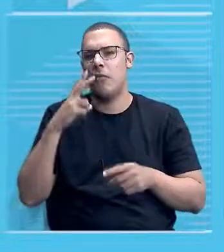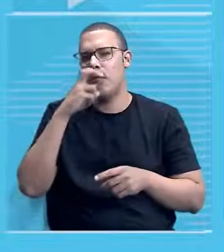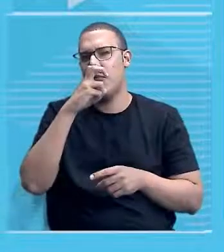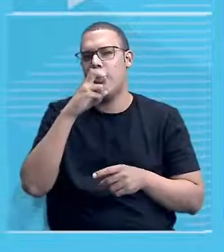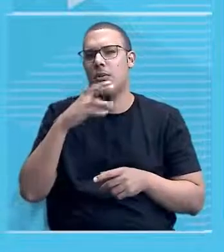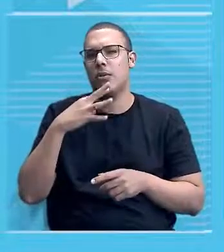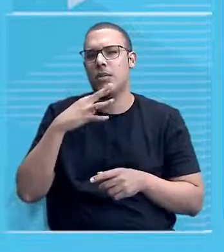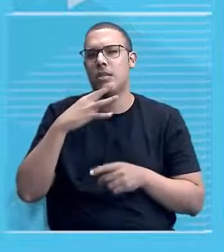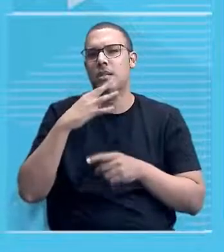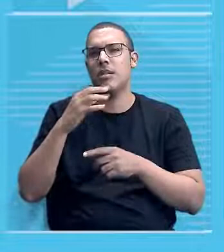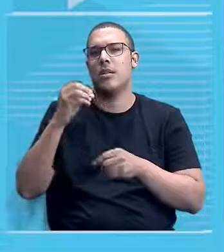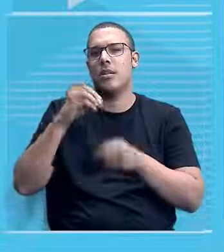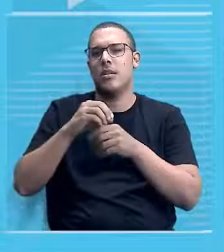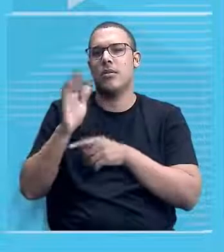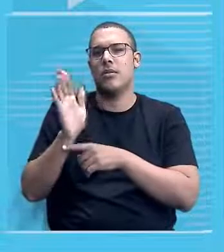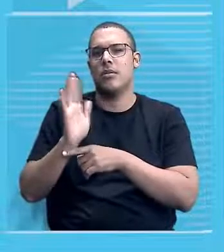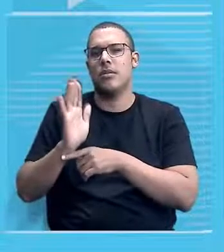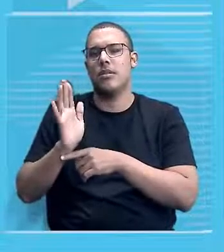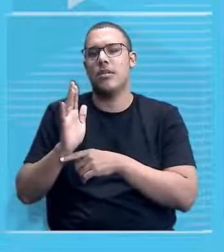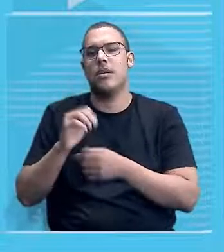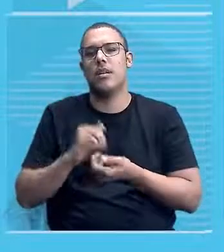e muito diversificada